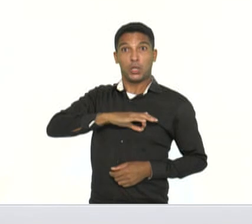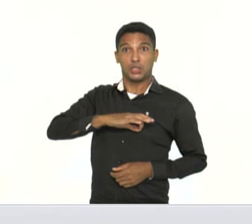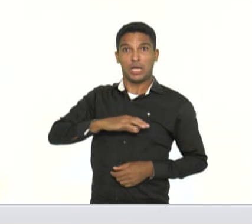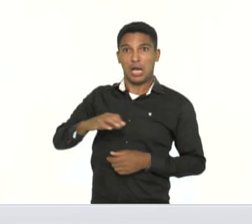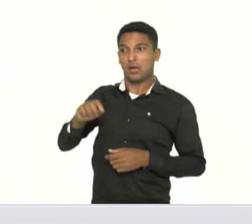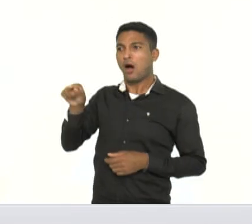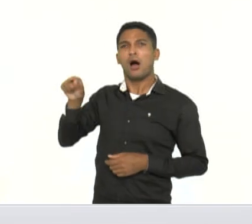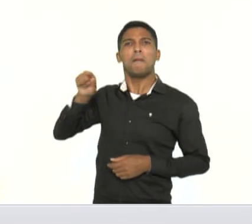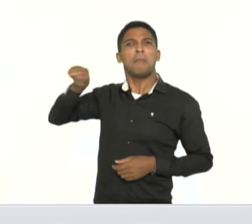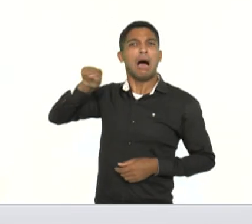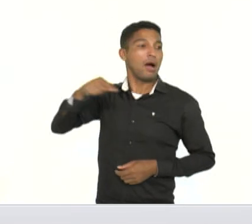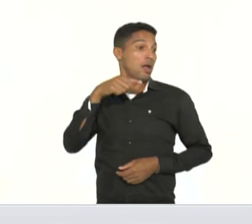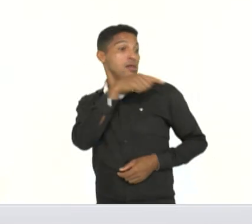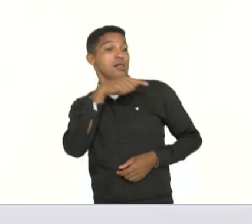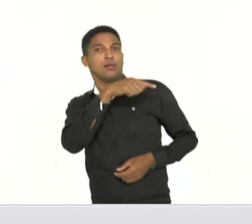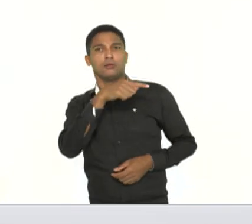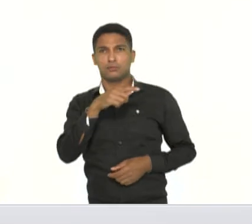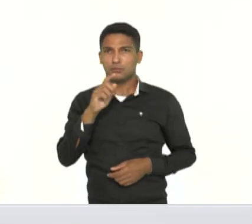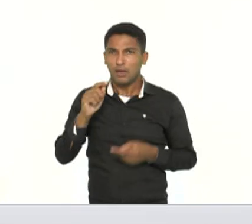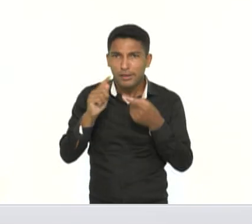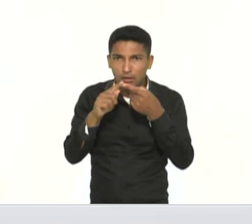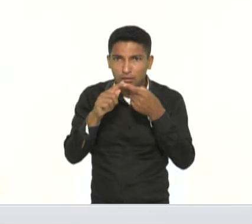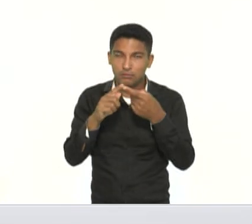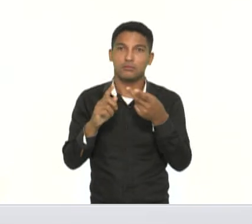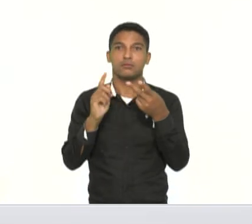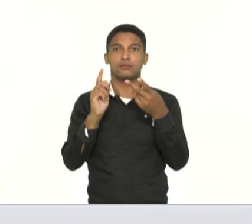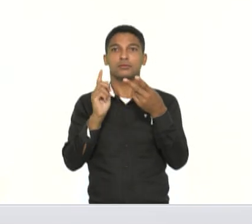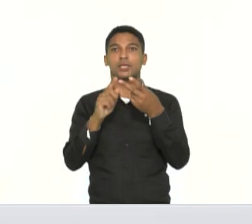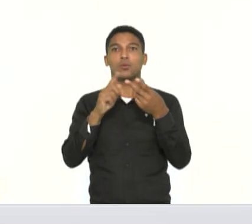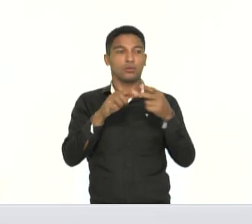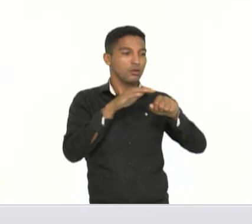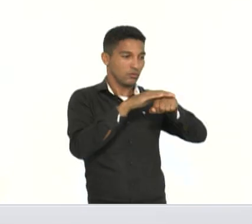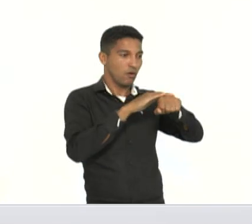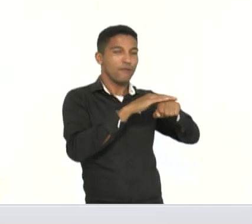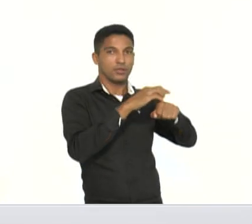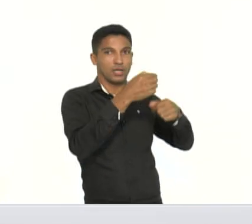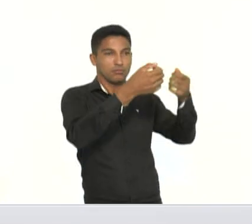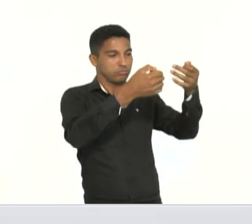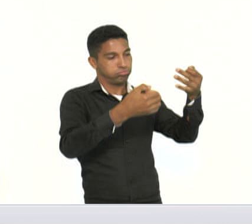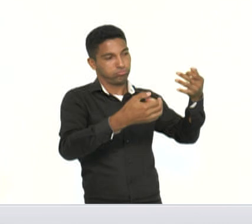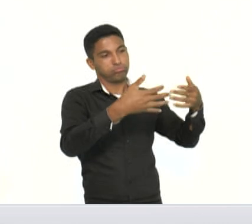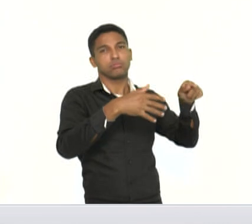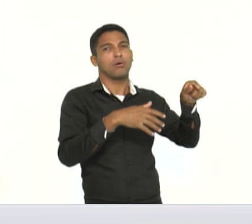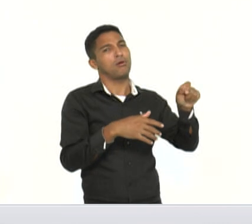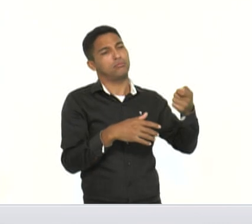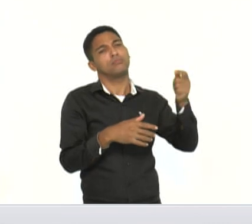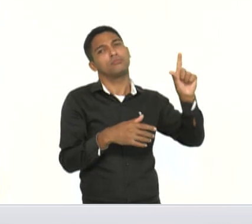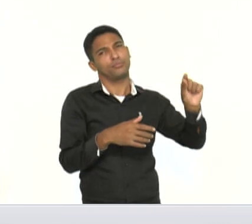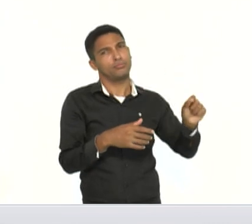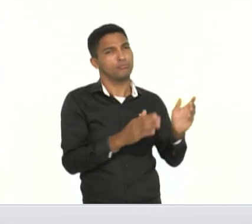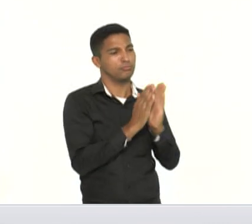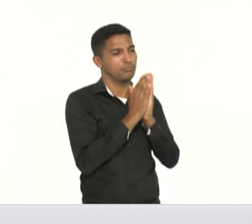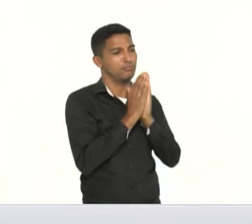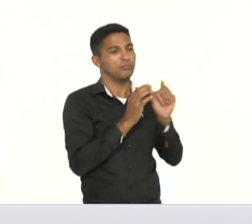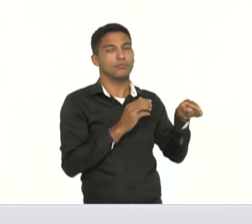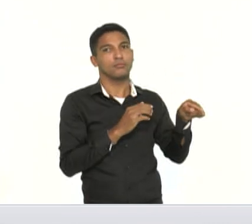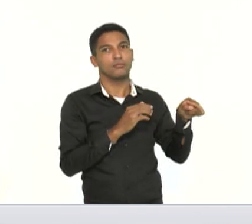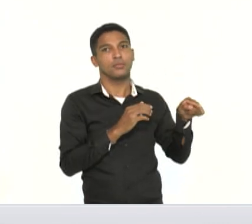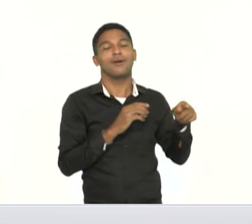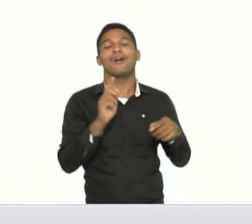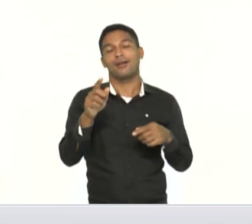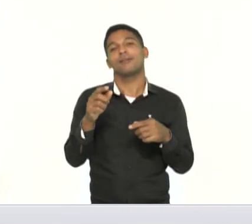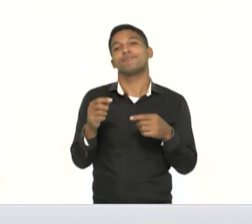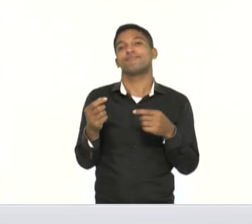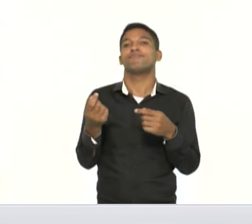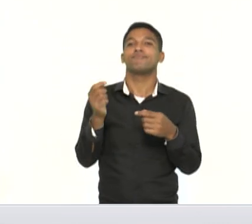Letra C, registrar um boletim de ocorrência. Letra D, advertir verbalmente. Conversa, né,